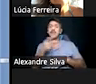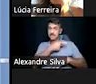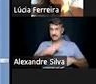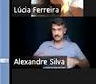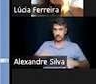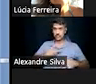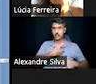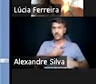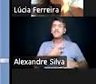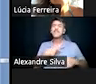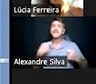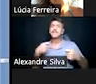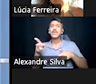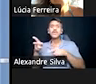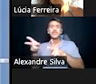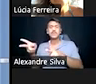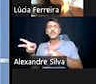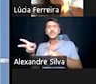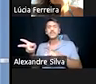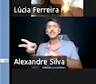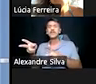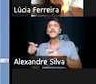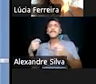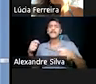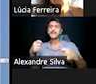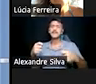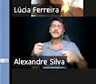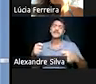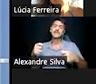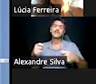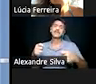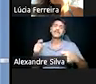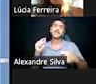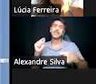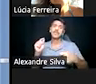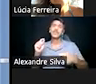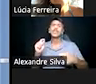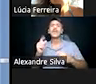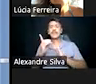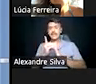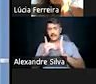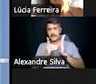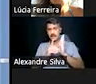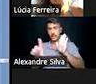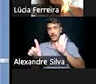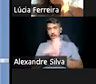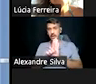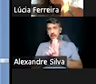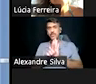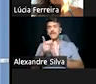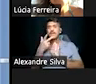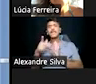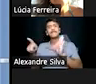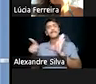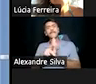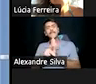sugerem que, para preservar esse material, deveria haver um decreto-lei que dissessem que eles são patrimônio